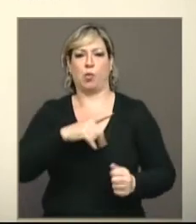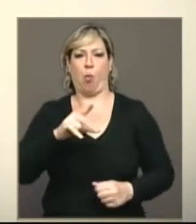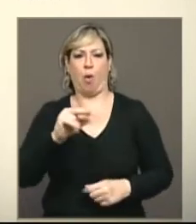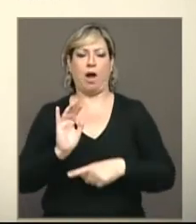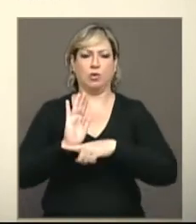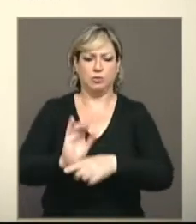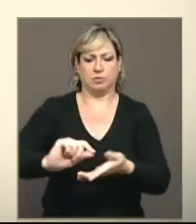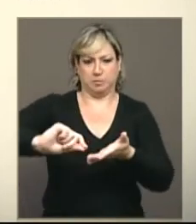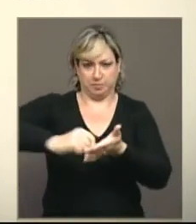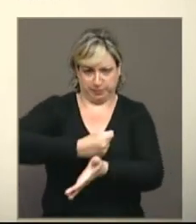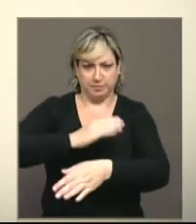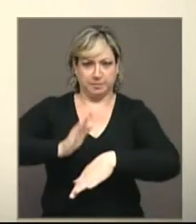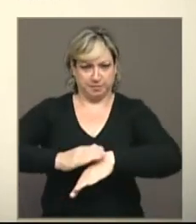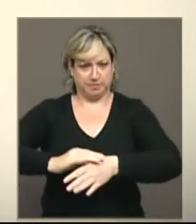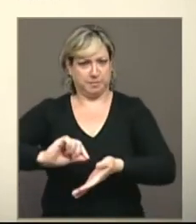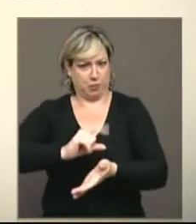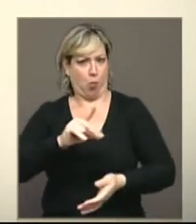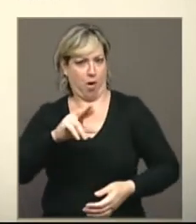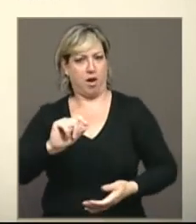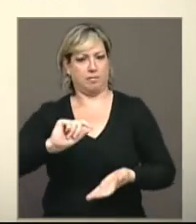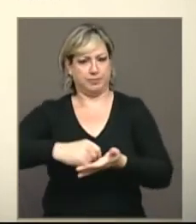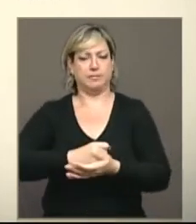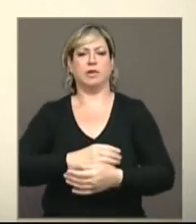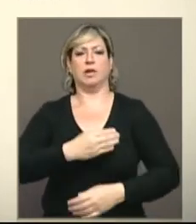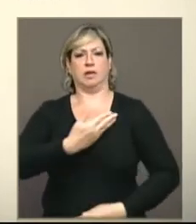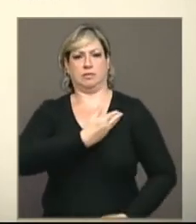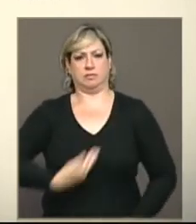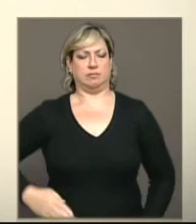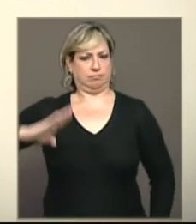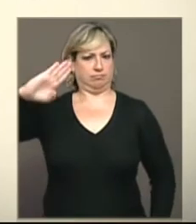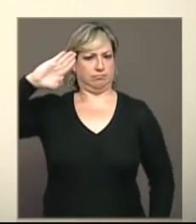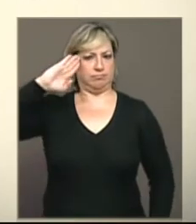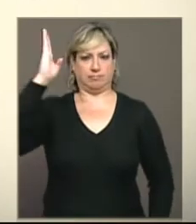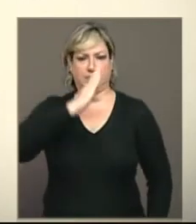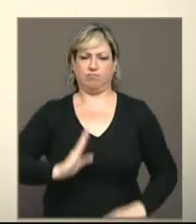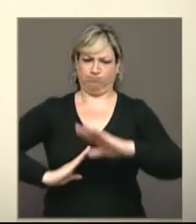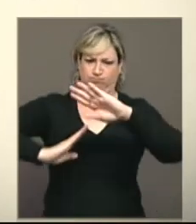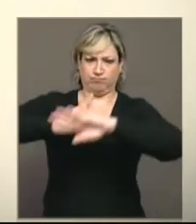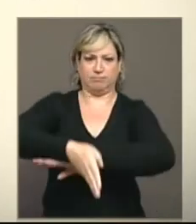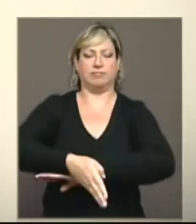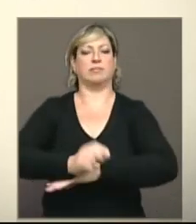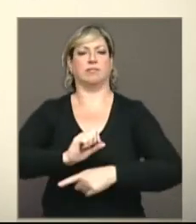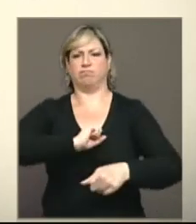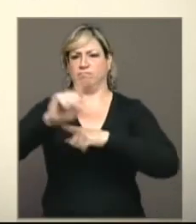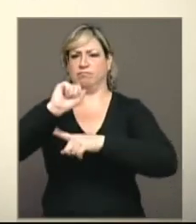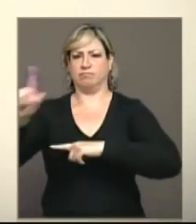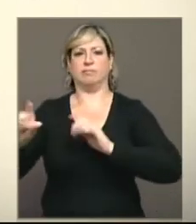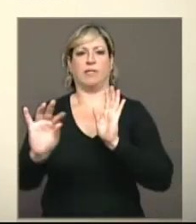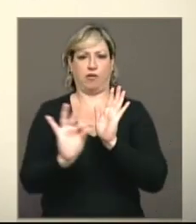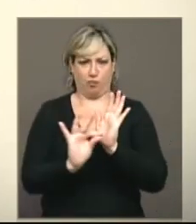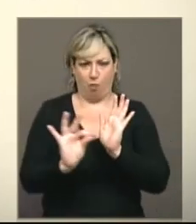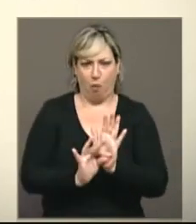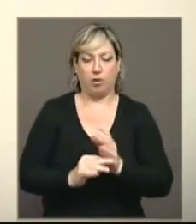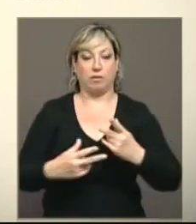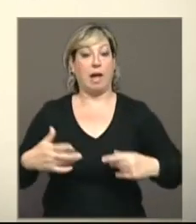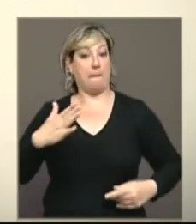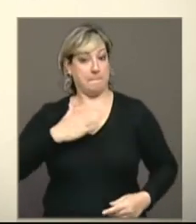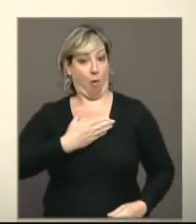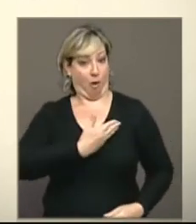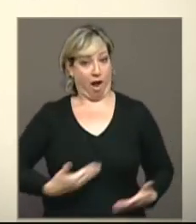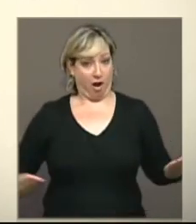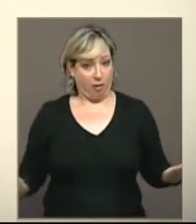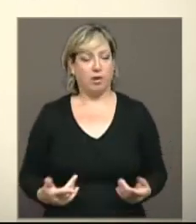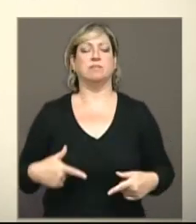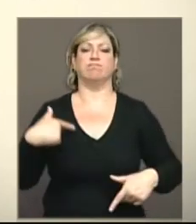brasileiro autorizado pelo presidente Lula entrou no Complexo do Alemão no meu governo mantivemos e reforçamos a